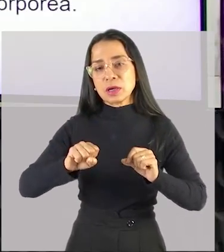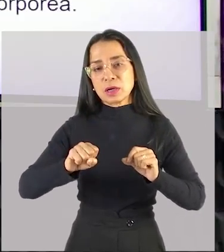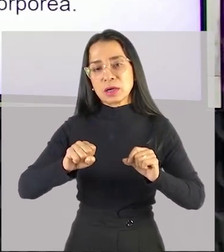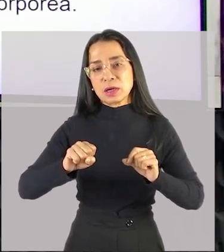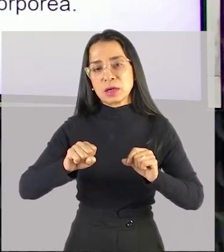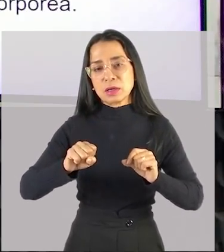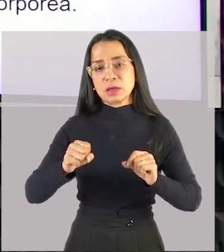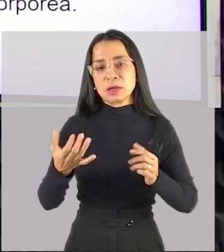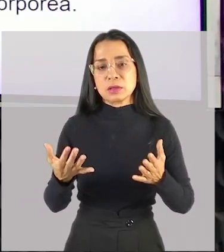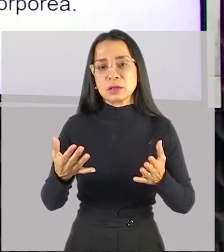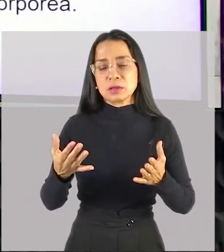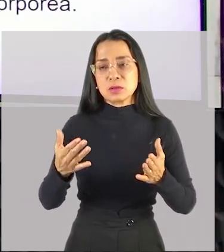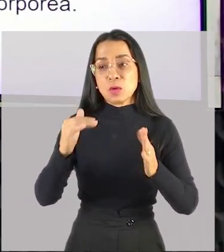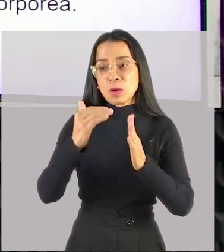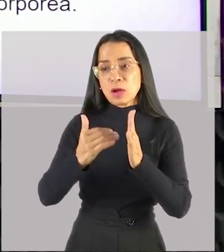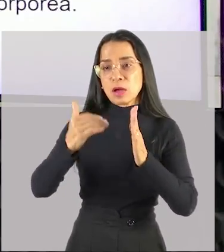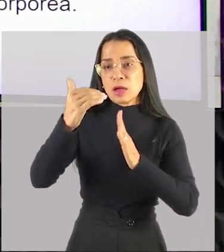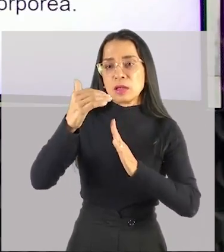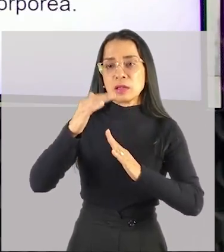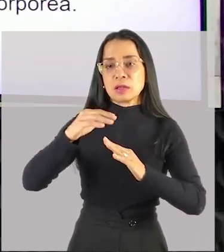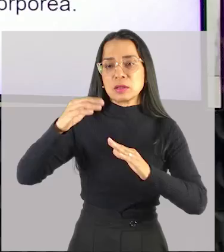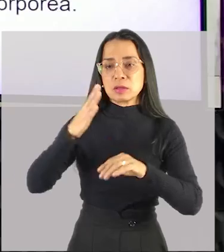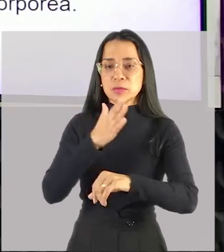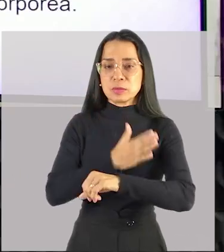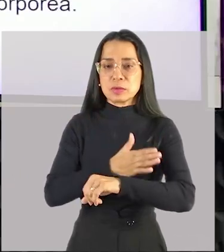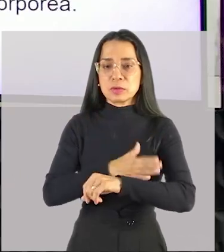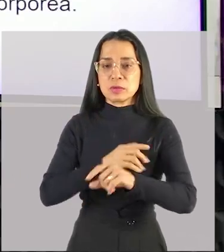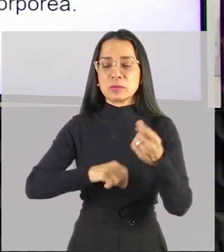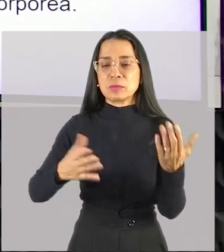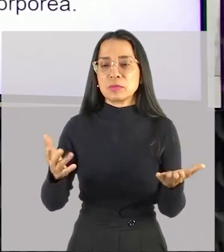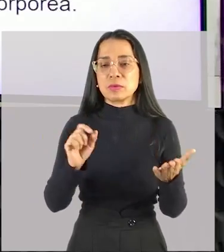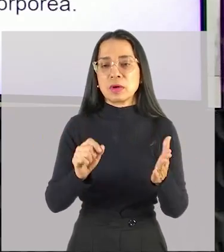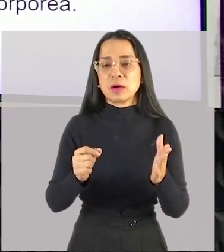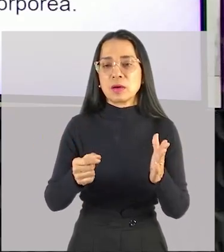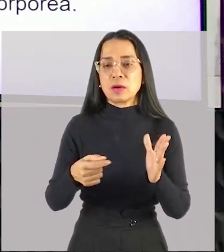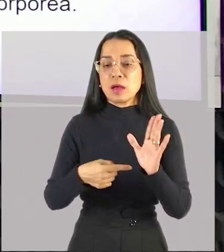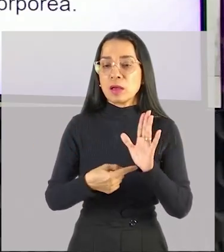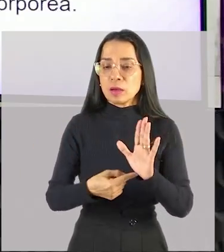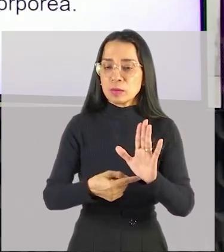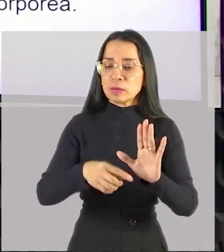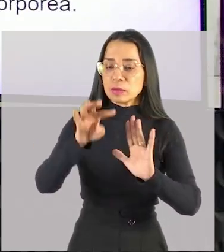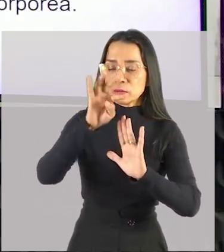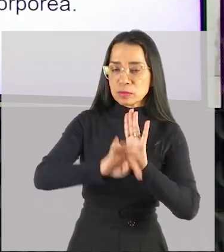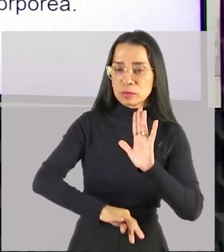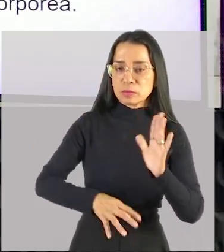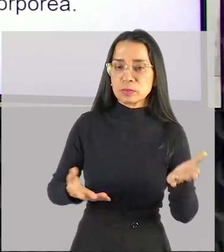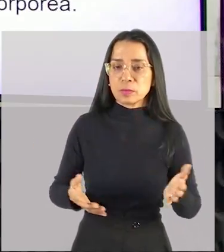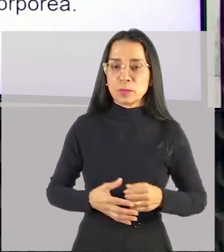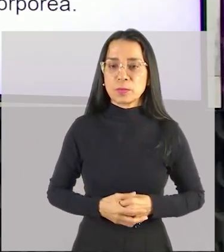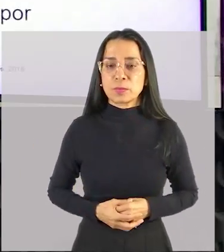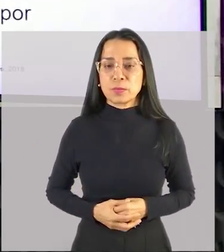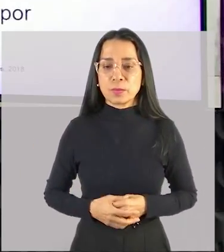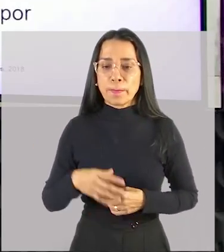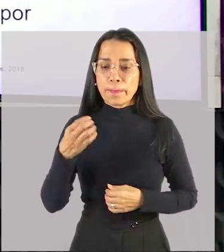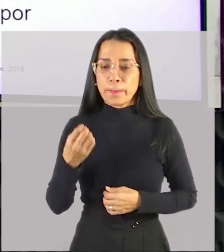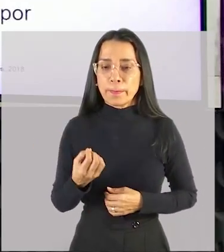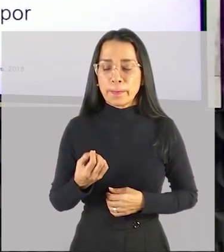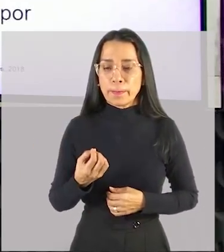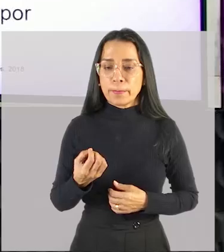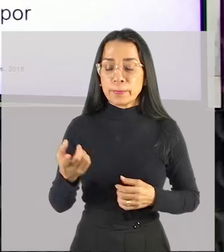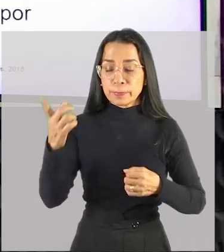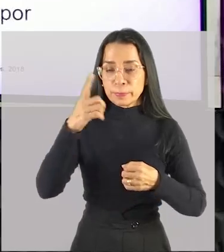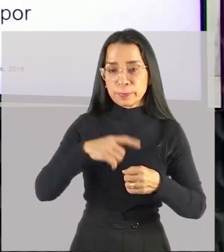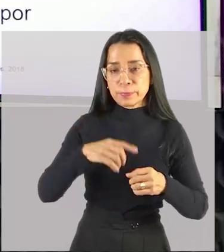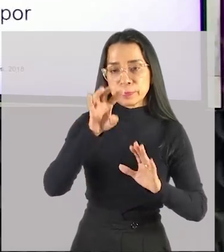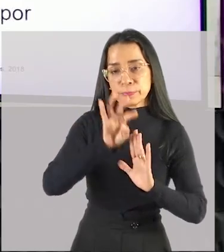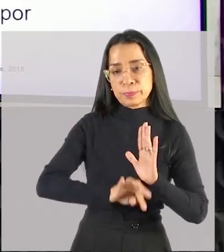seja, ascetismo é aquilo que ascende, que sobe, né? Qual a característica destacada no texto? Bom, voltando ao texto,